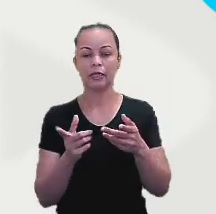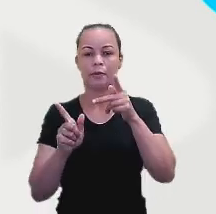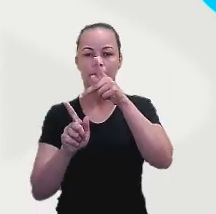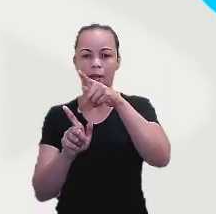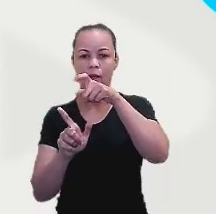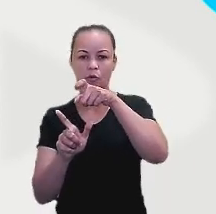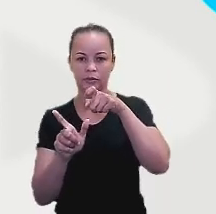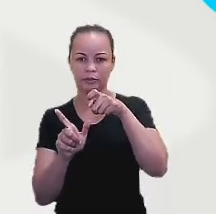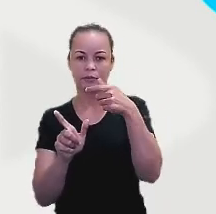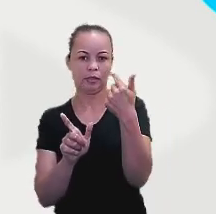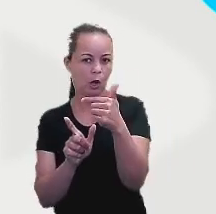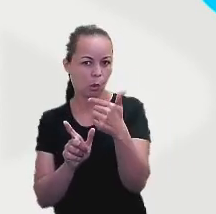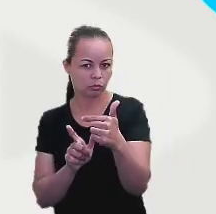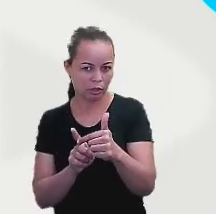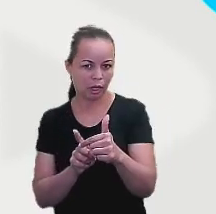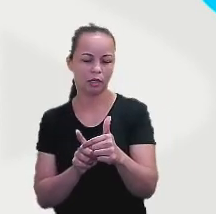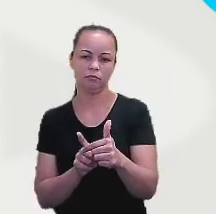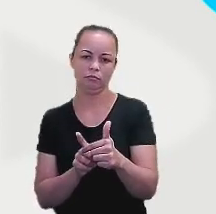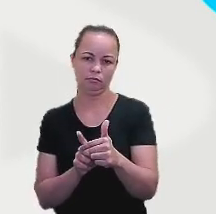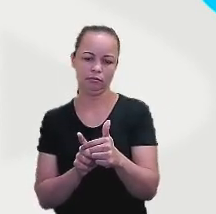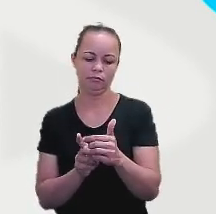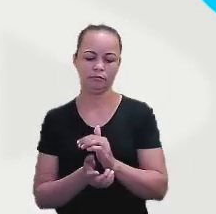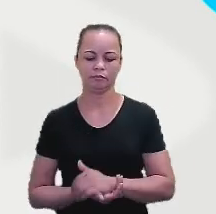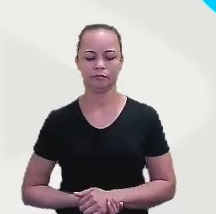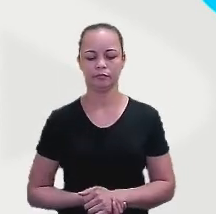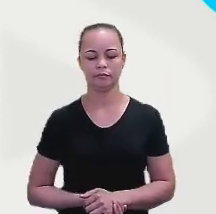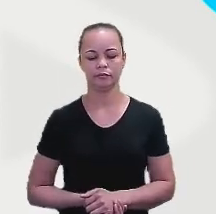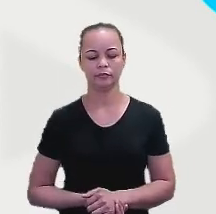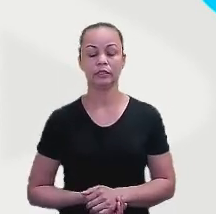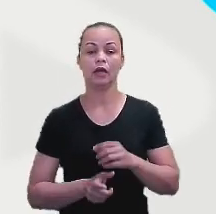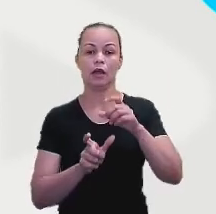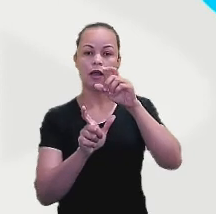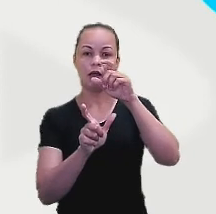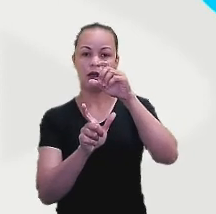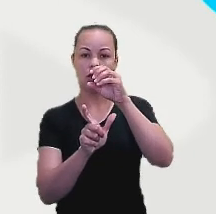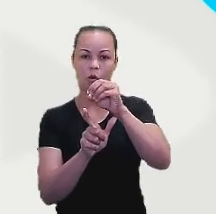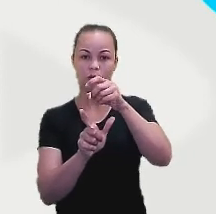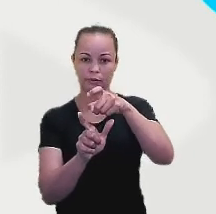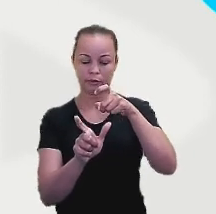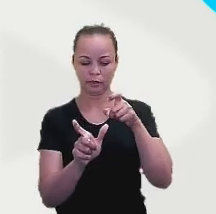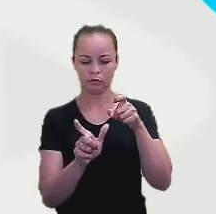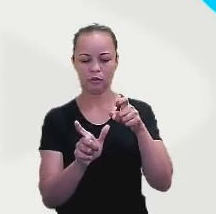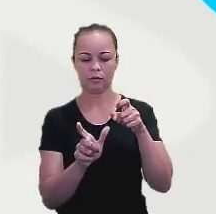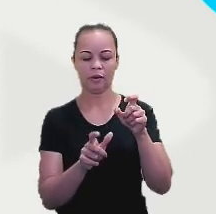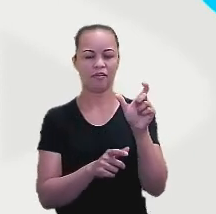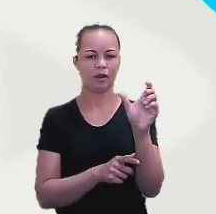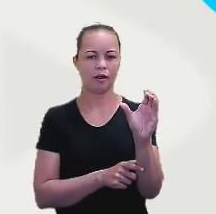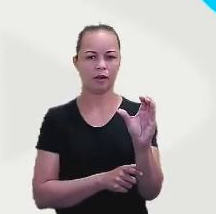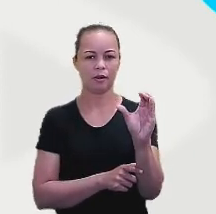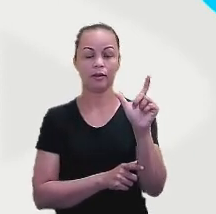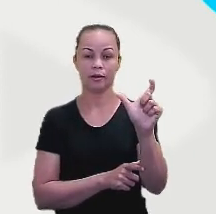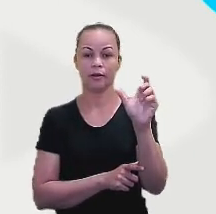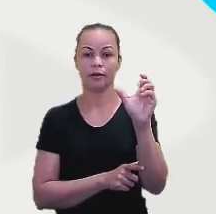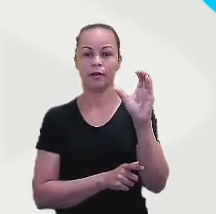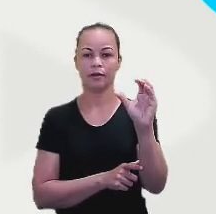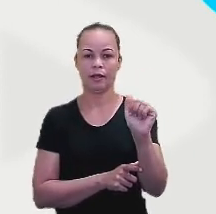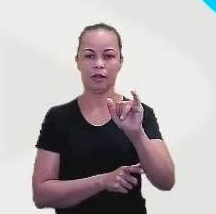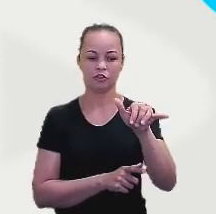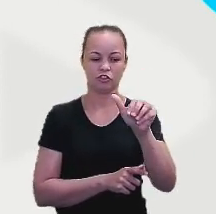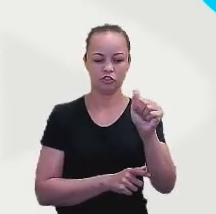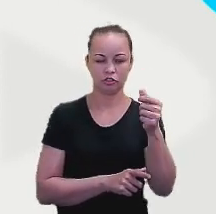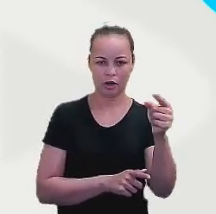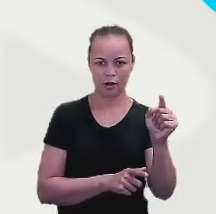é a regra da oxítona. Então, ó, a oxítona, a palavra cajá, terminou em A, recebe acento